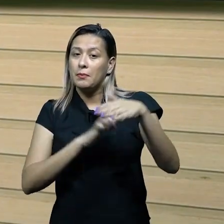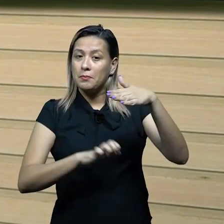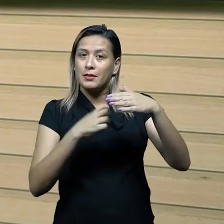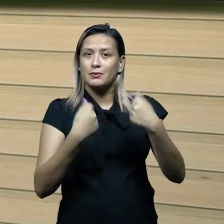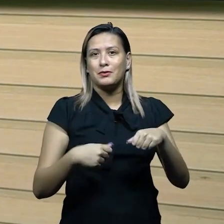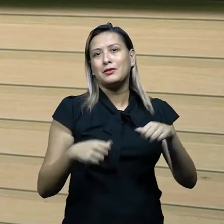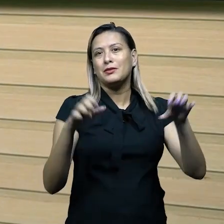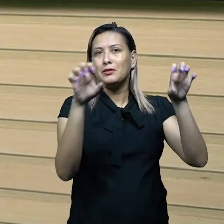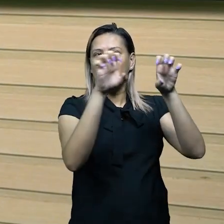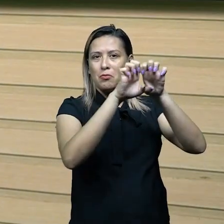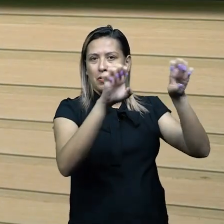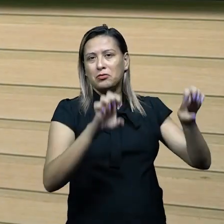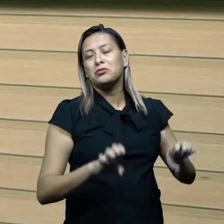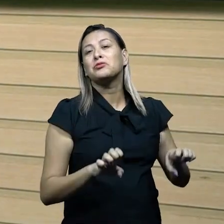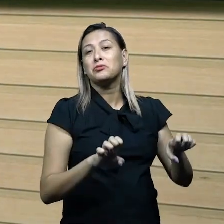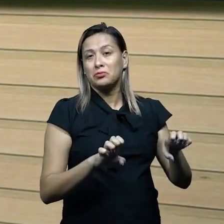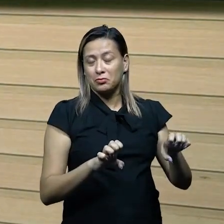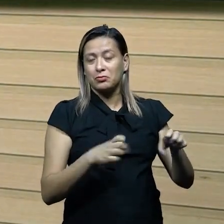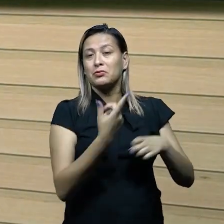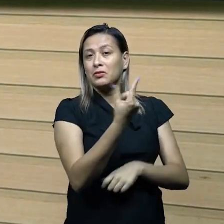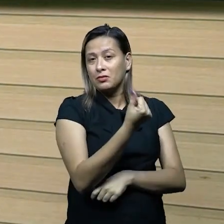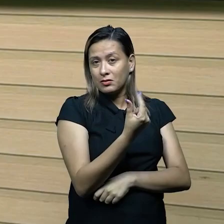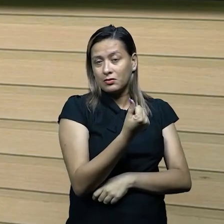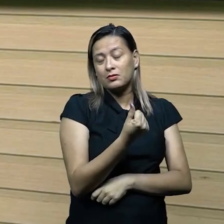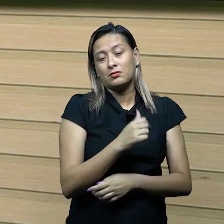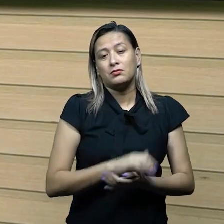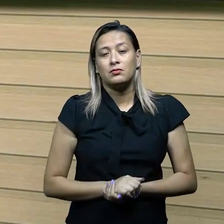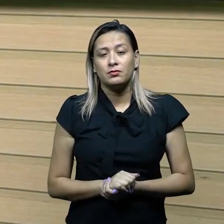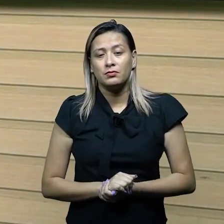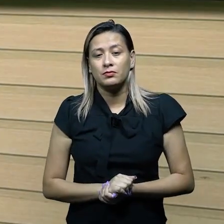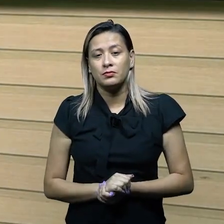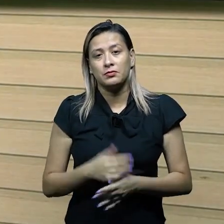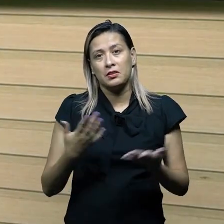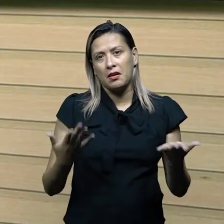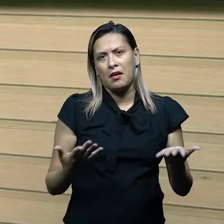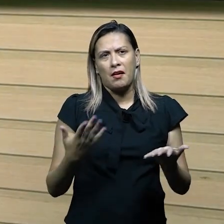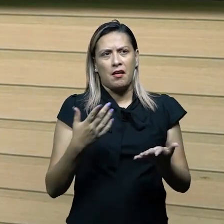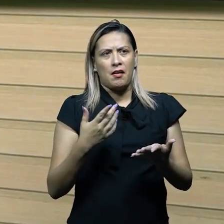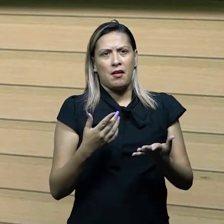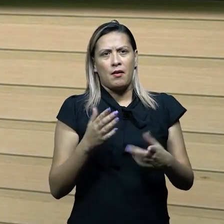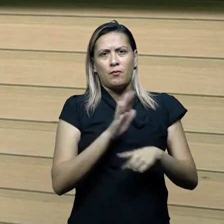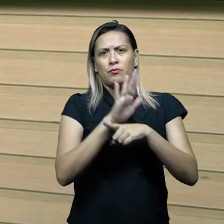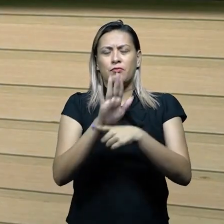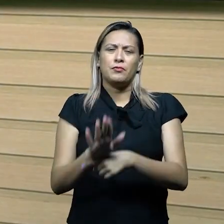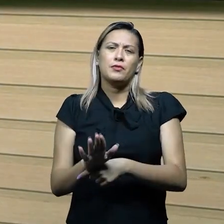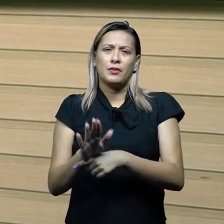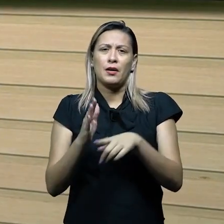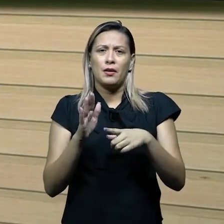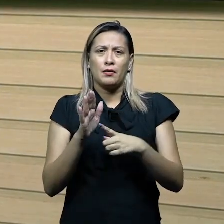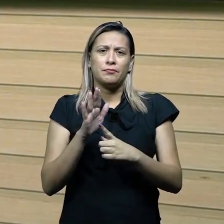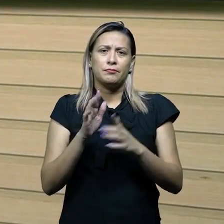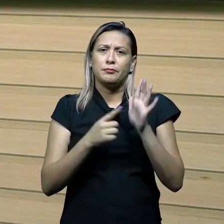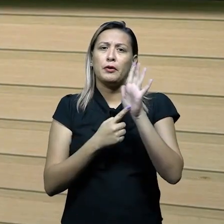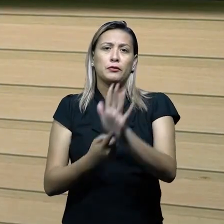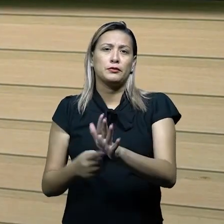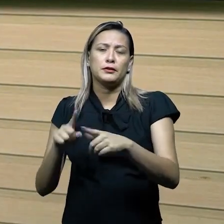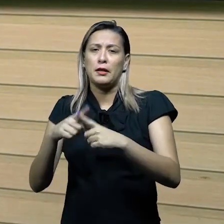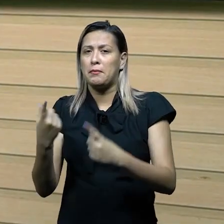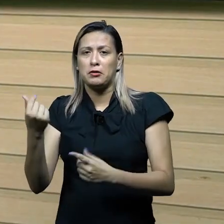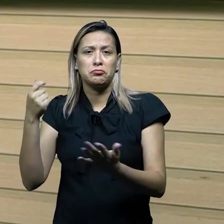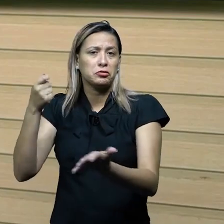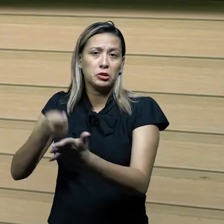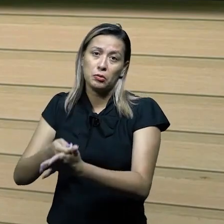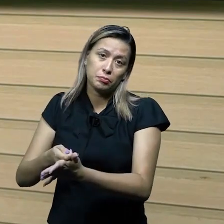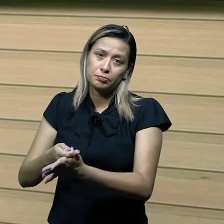tem que ter uma estrutura financeira. Não adianta querer oferecer um benefício, não pagar, gerar frustração dos empregados,